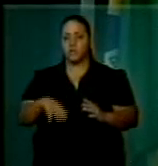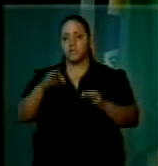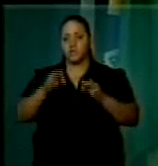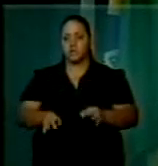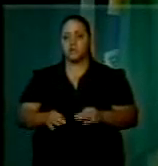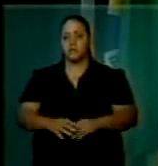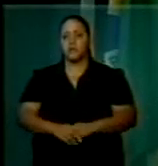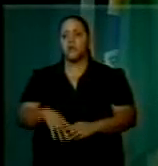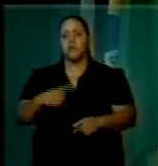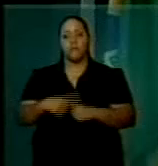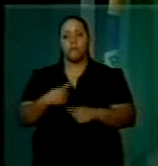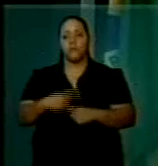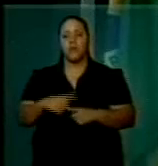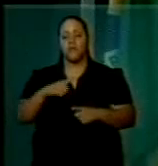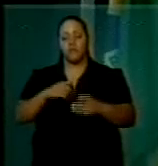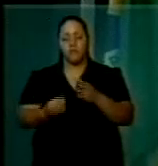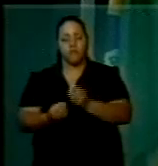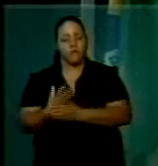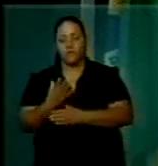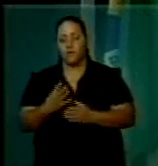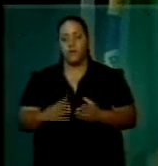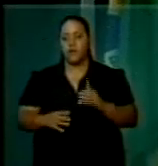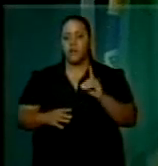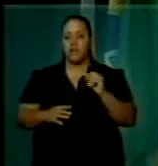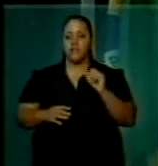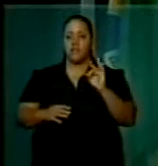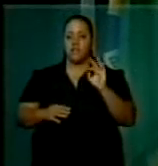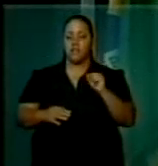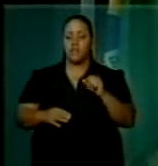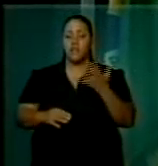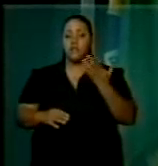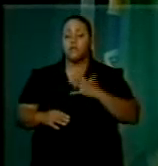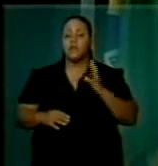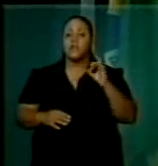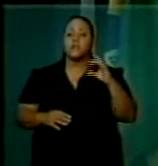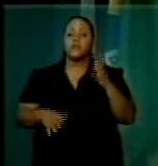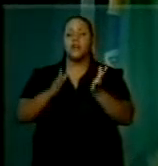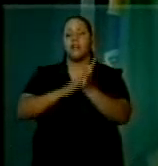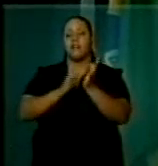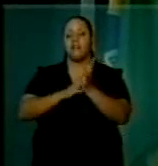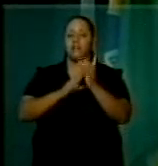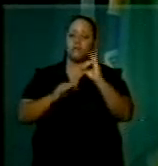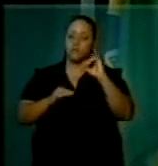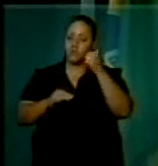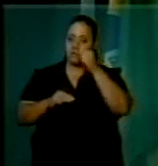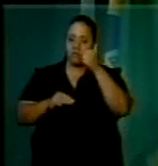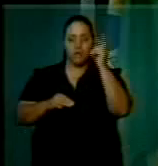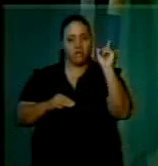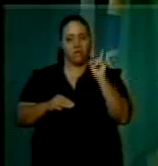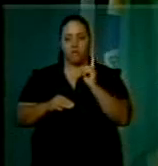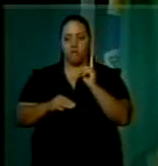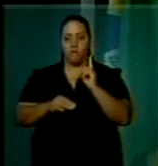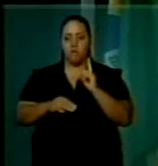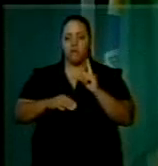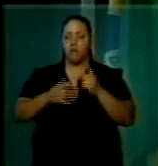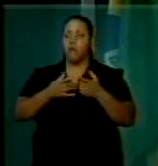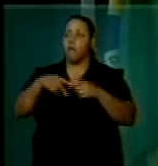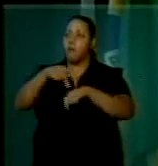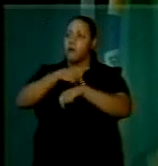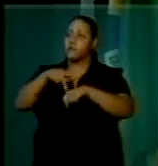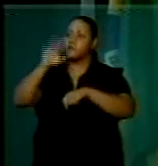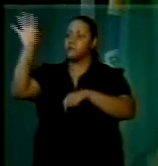Ao ser criada esta data, não se pretendia apenas comemorar. Na maioria dos países,